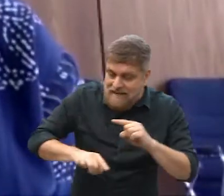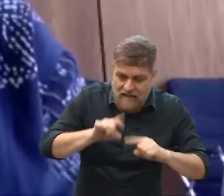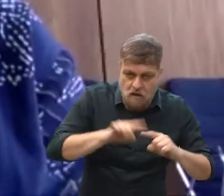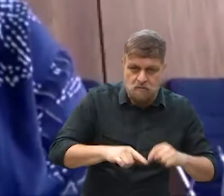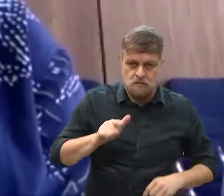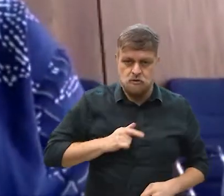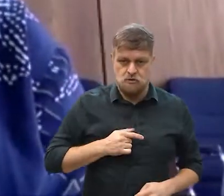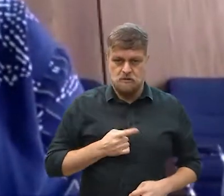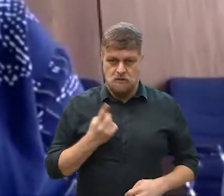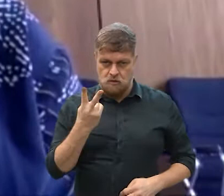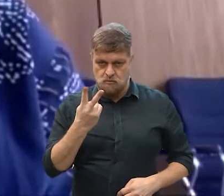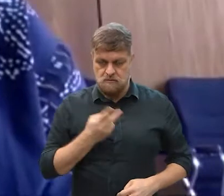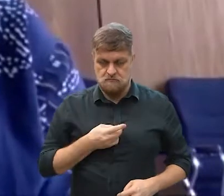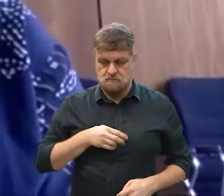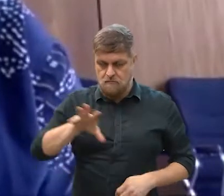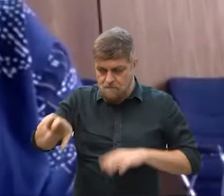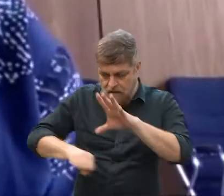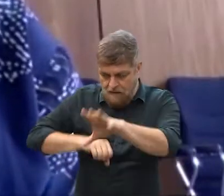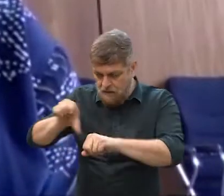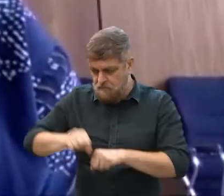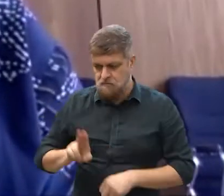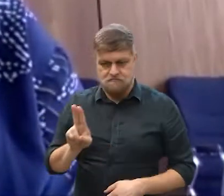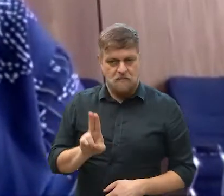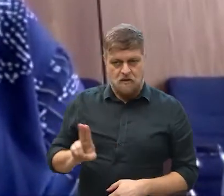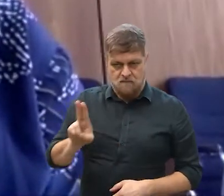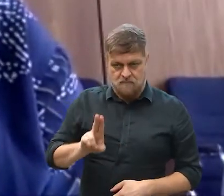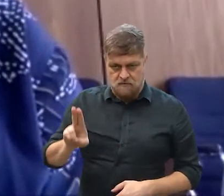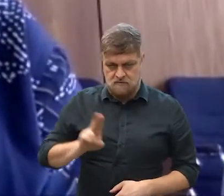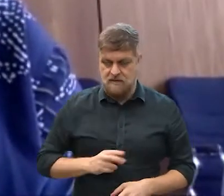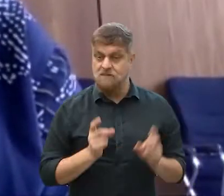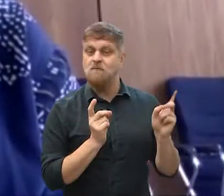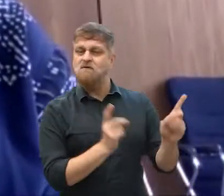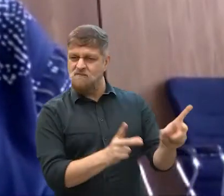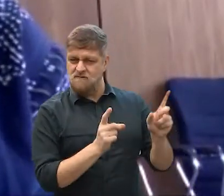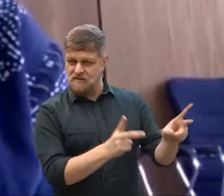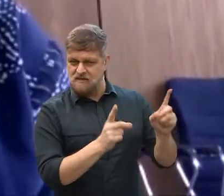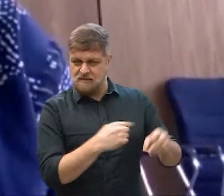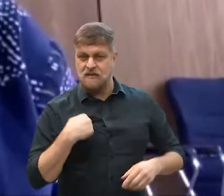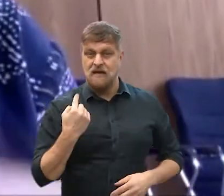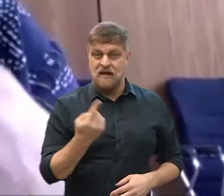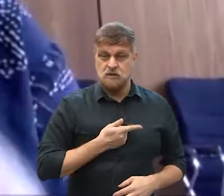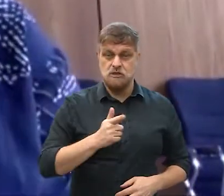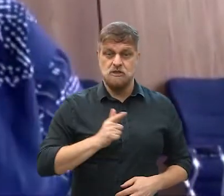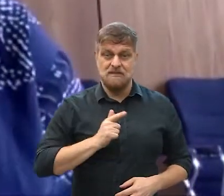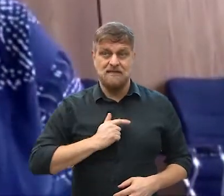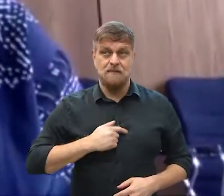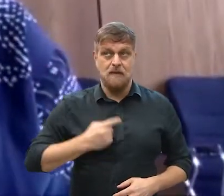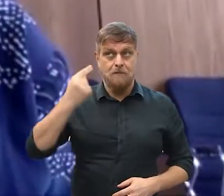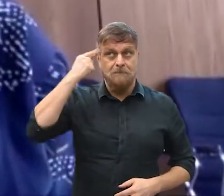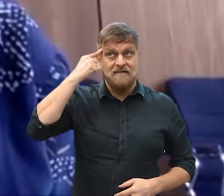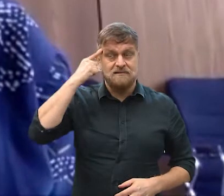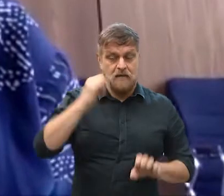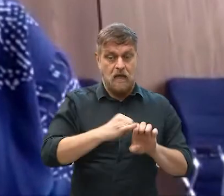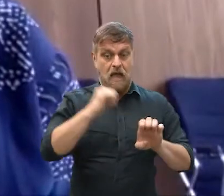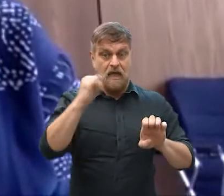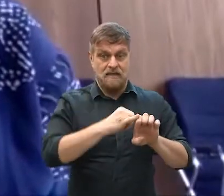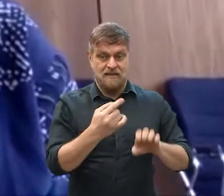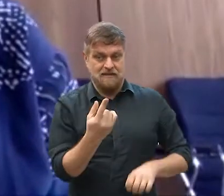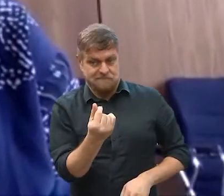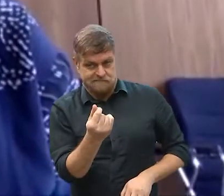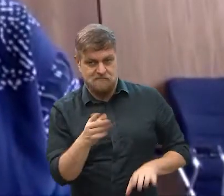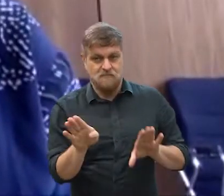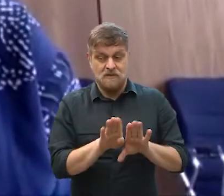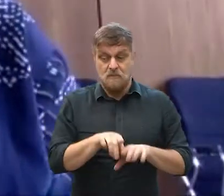tinha 2 destinações. O que a gente não usaria seria revendido, para a gente trabalhar essa questão do empreendedorismo, e o que